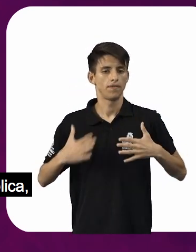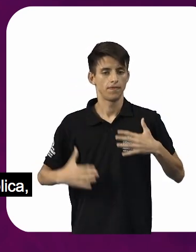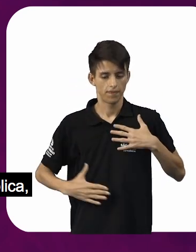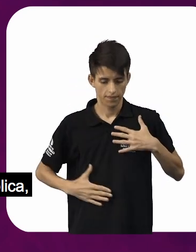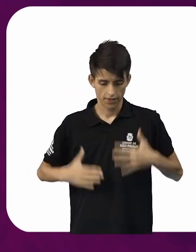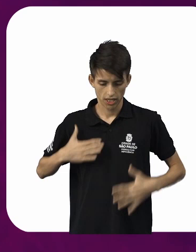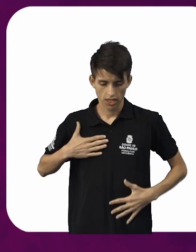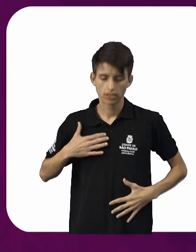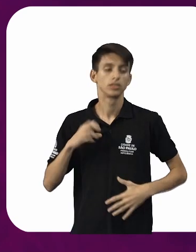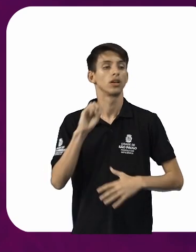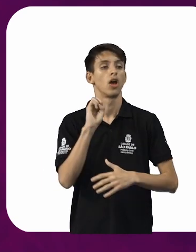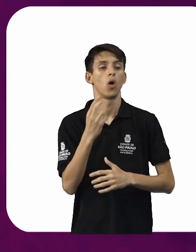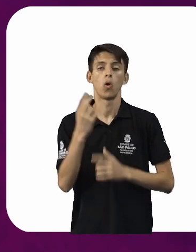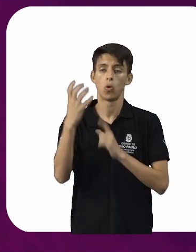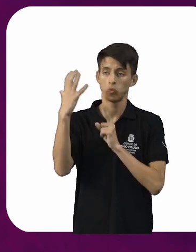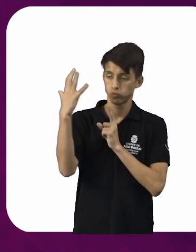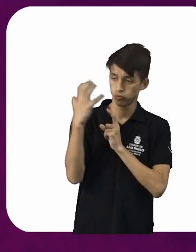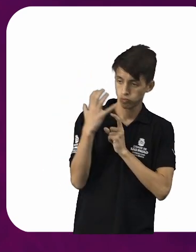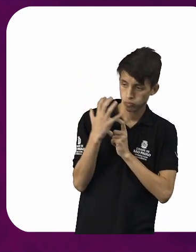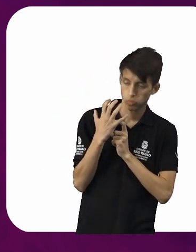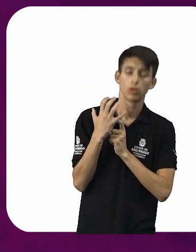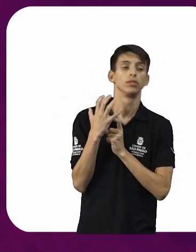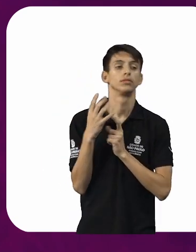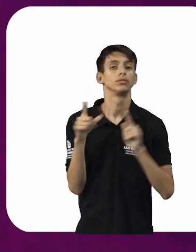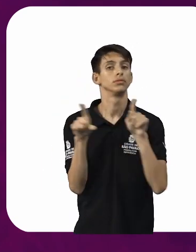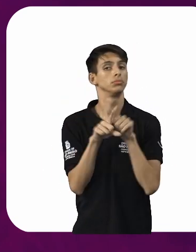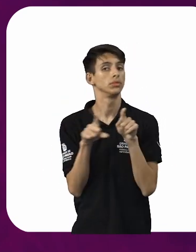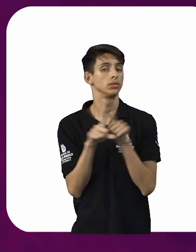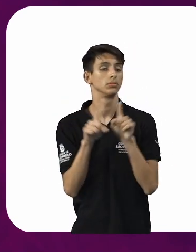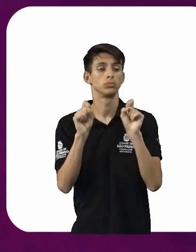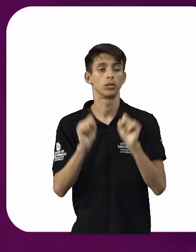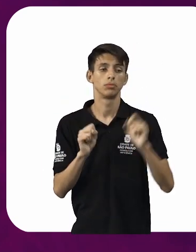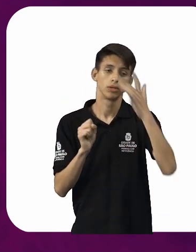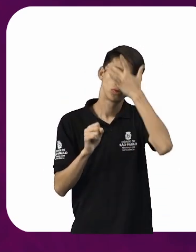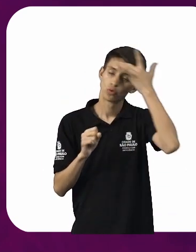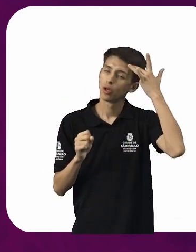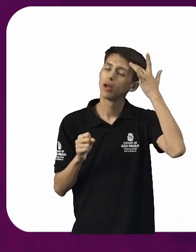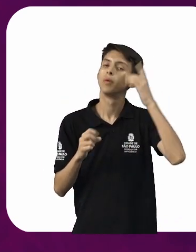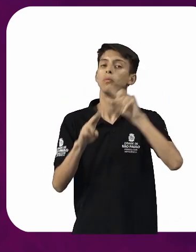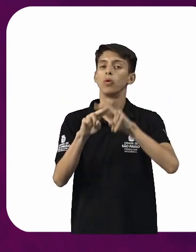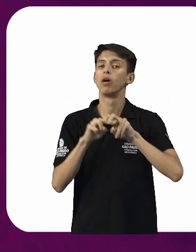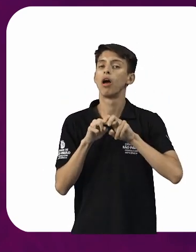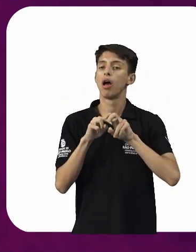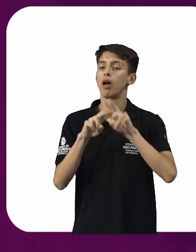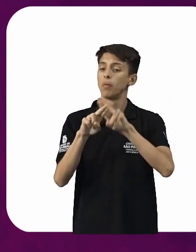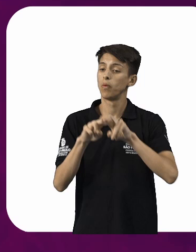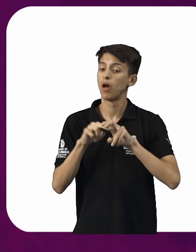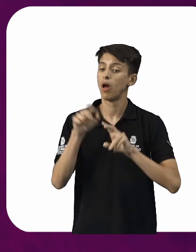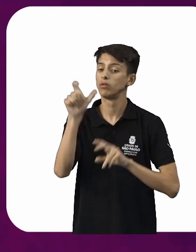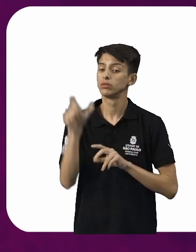como simbólica, moral, às pessoas em razão da sua orientação sexual ou da sua